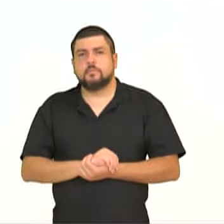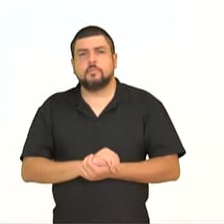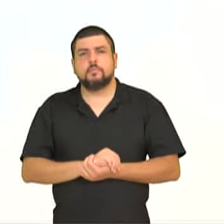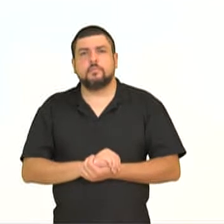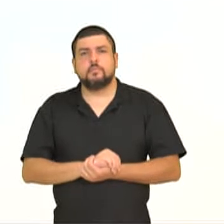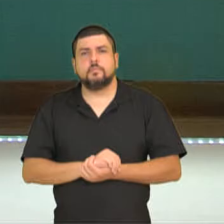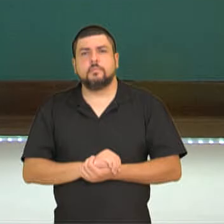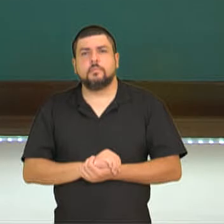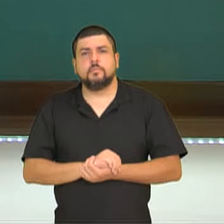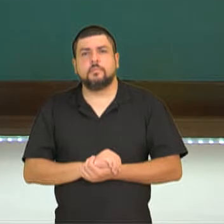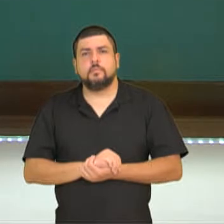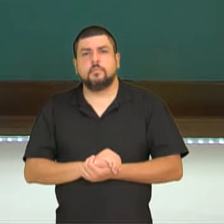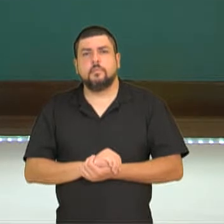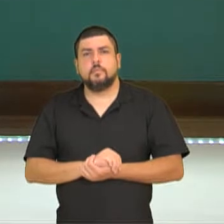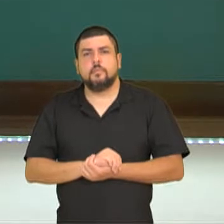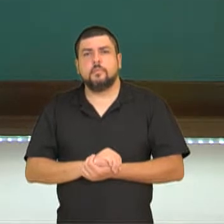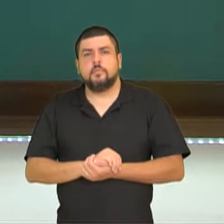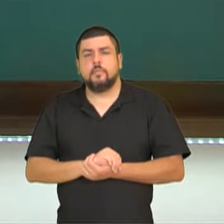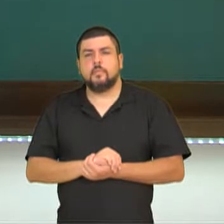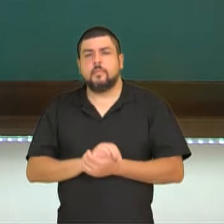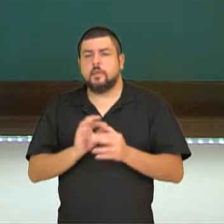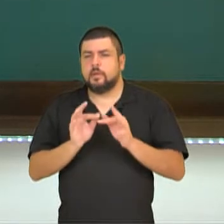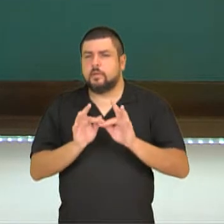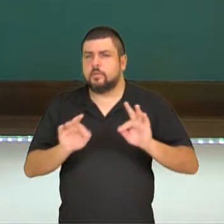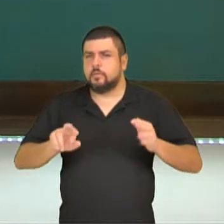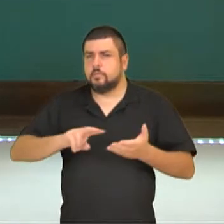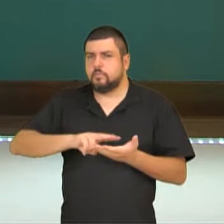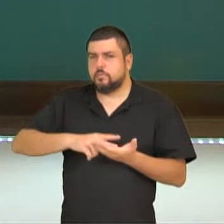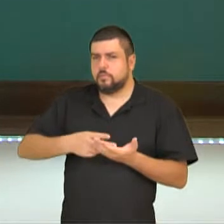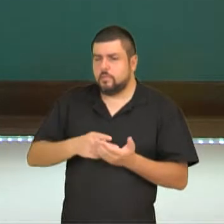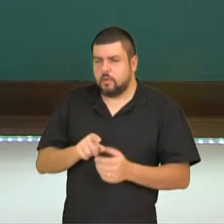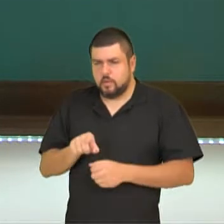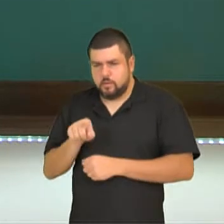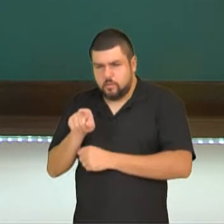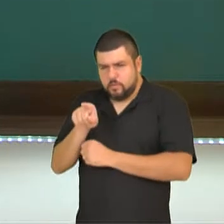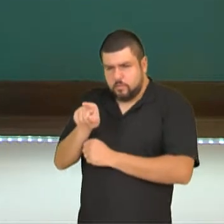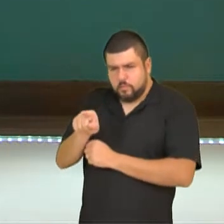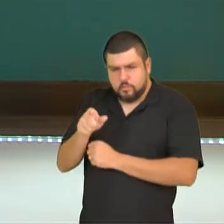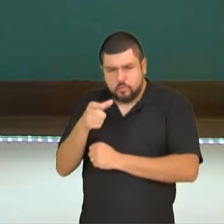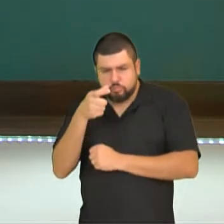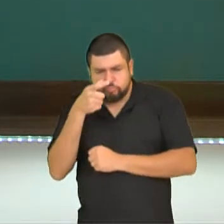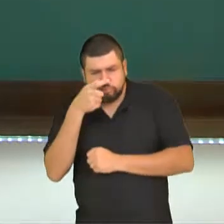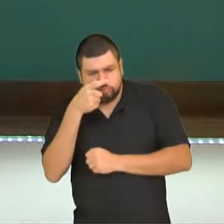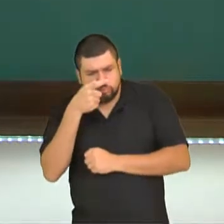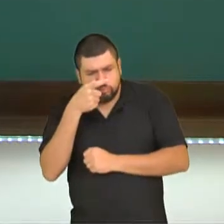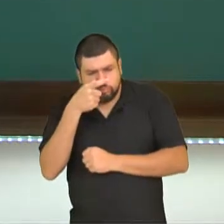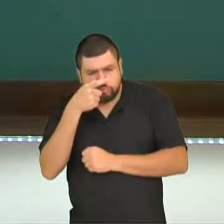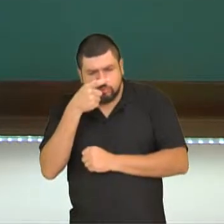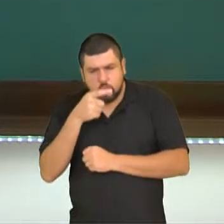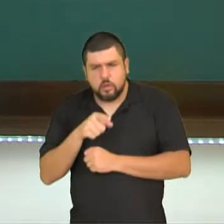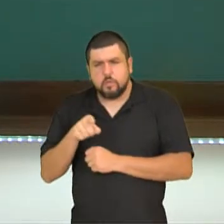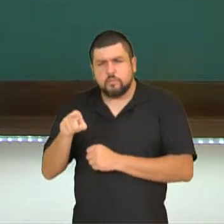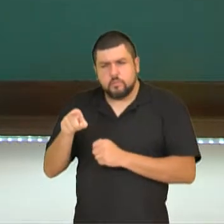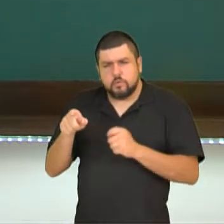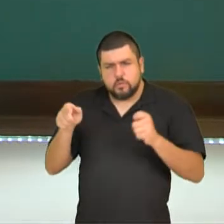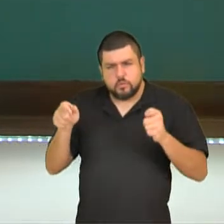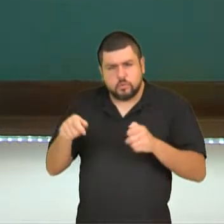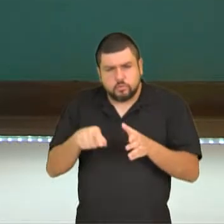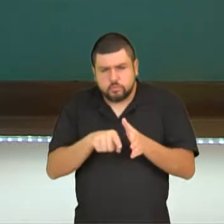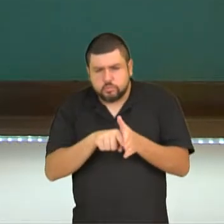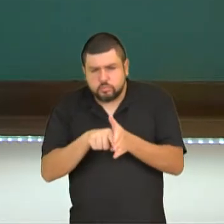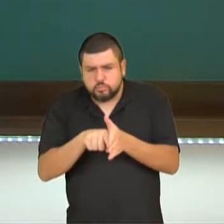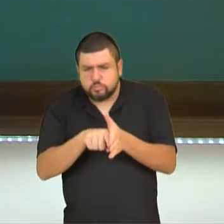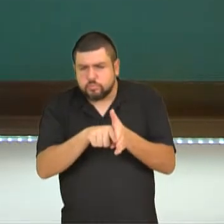que você era muito observadora. Seria uma pesquisadora, tá? Investigadora é